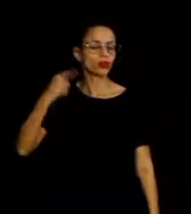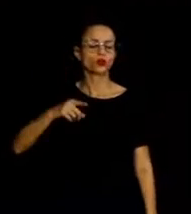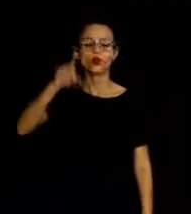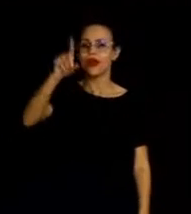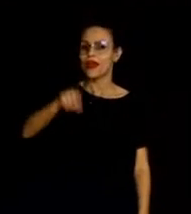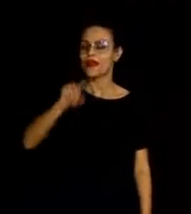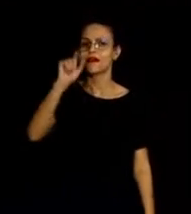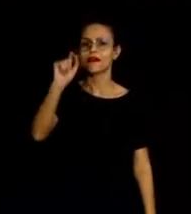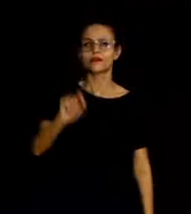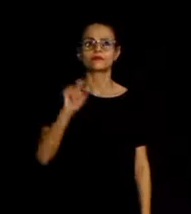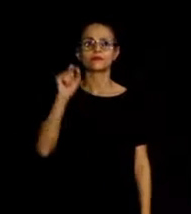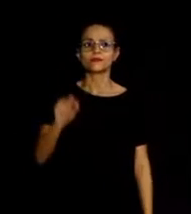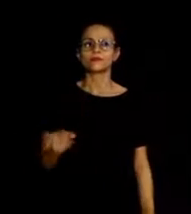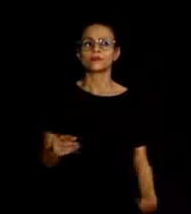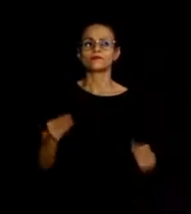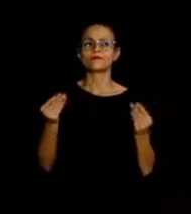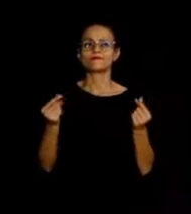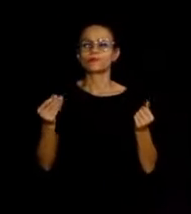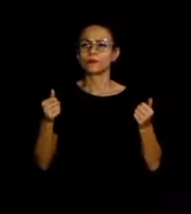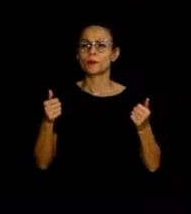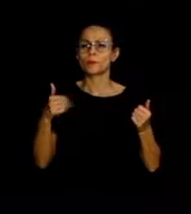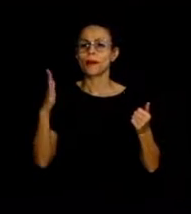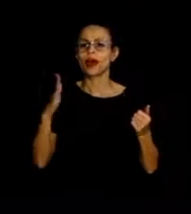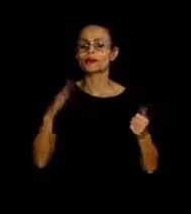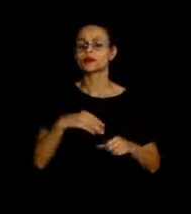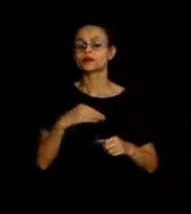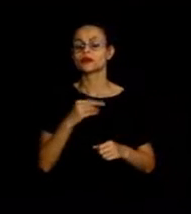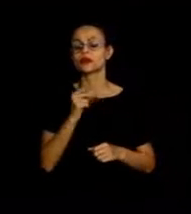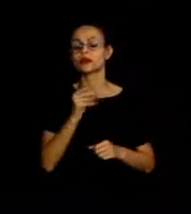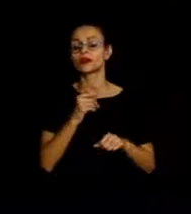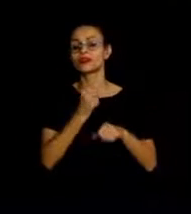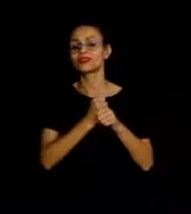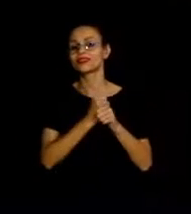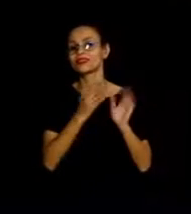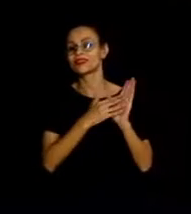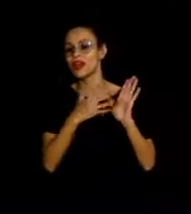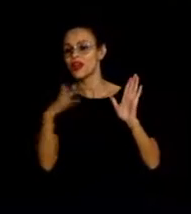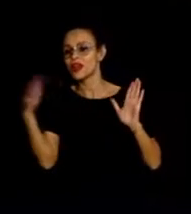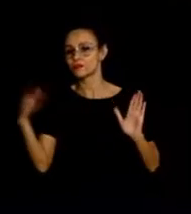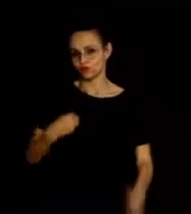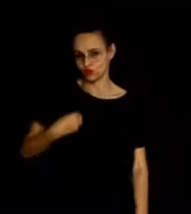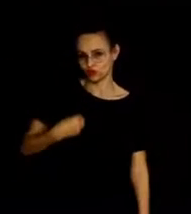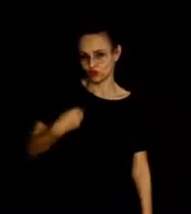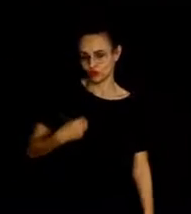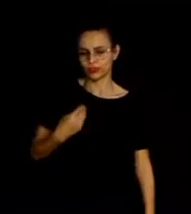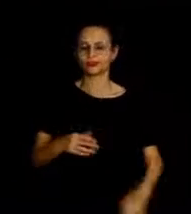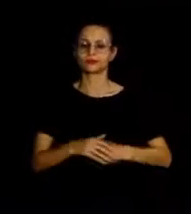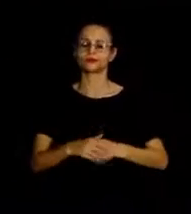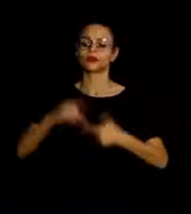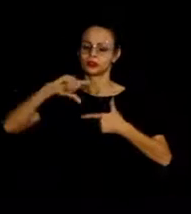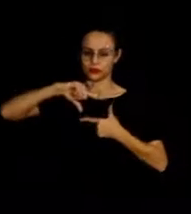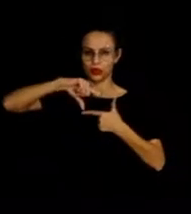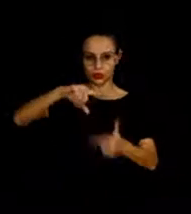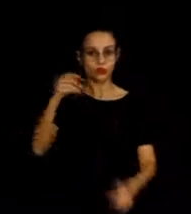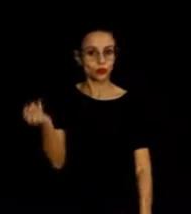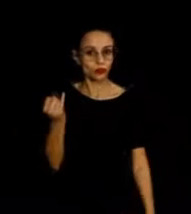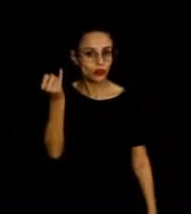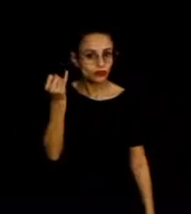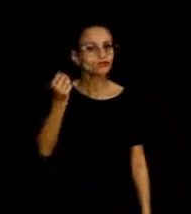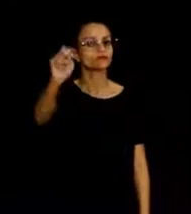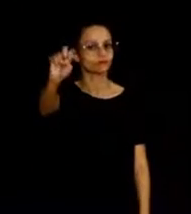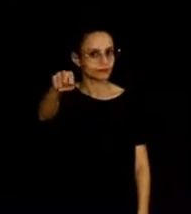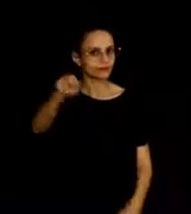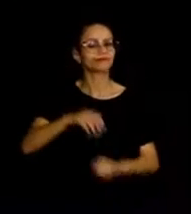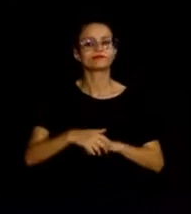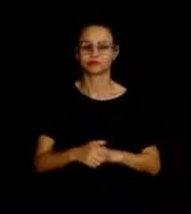um dos cursos que é de maior tempo de resistência a tradição é importante sim